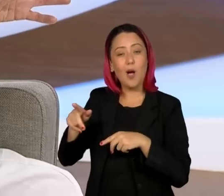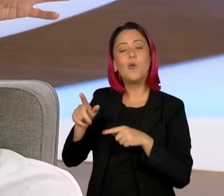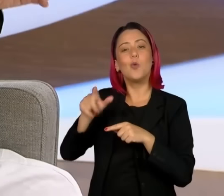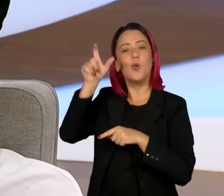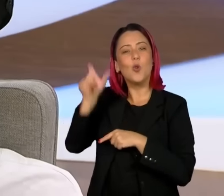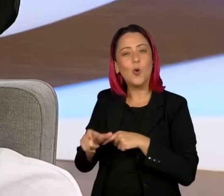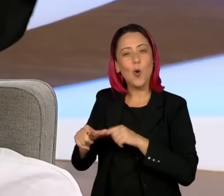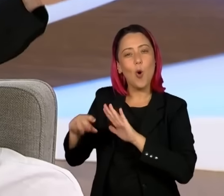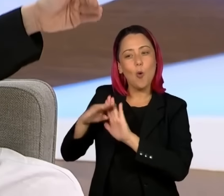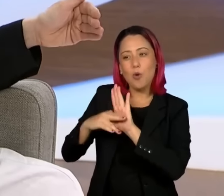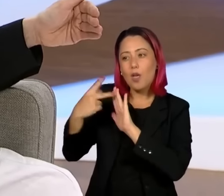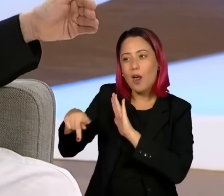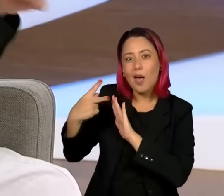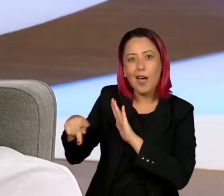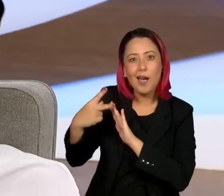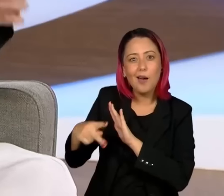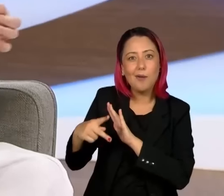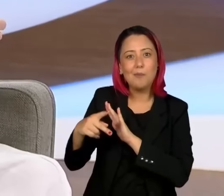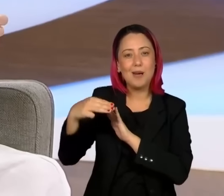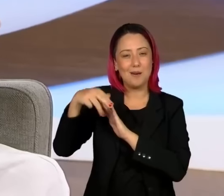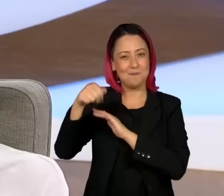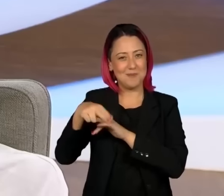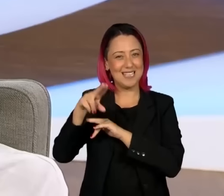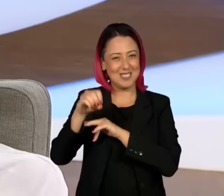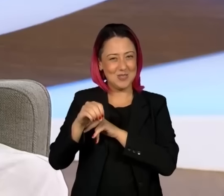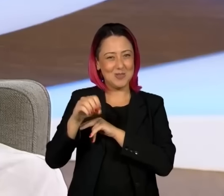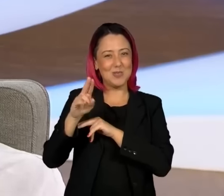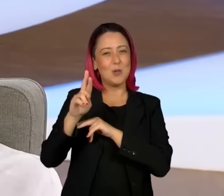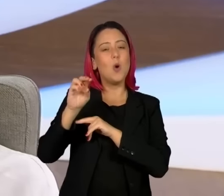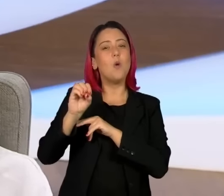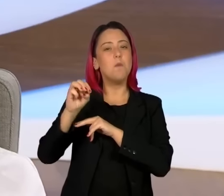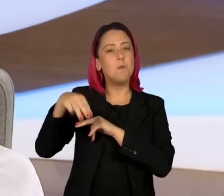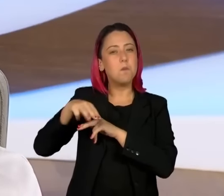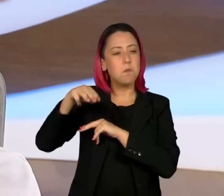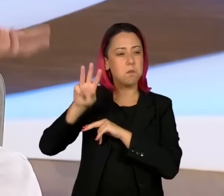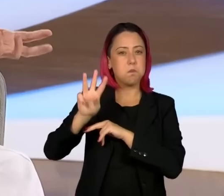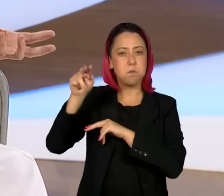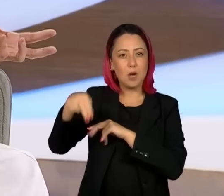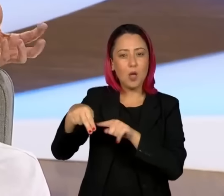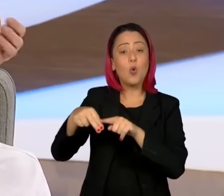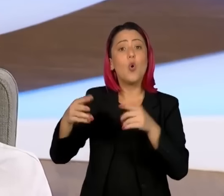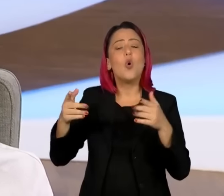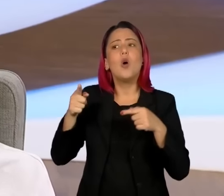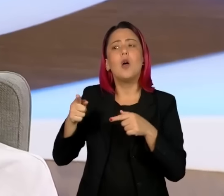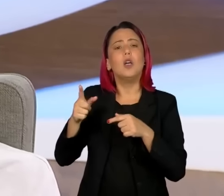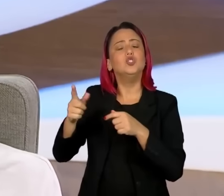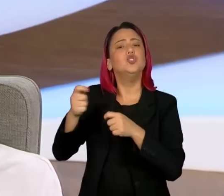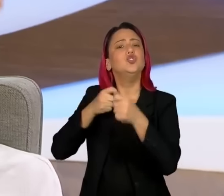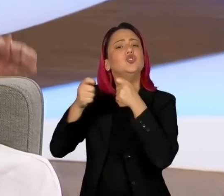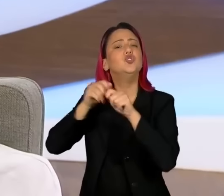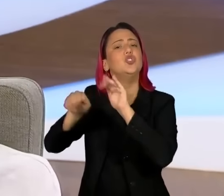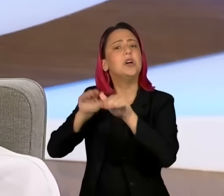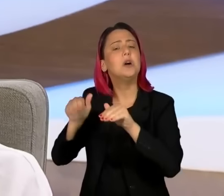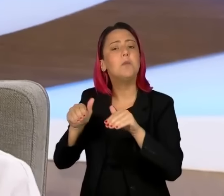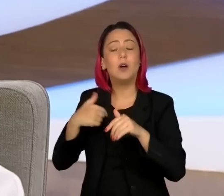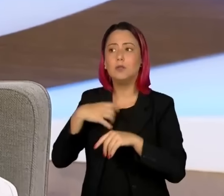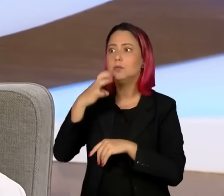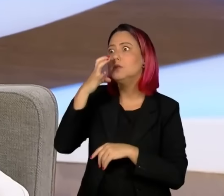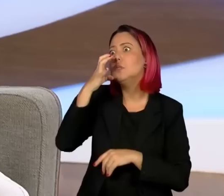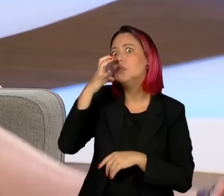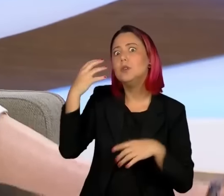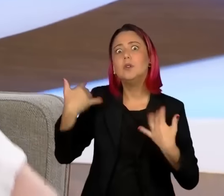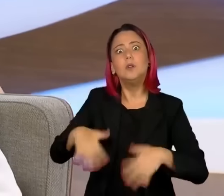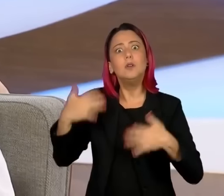programa educativo eu ouço aquele programa como educação ouço o Silvio Almeida falar e aí eu me